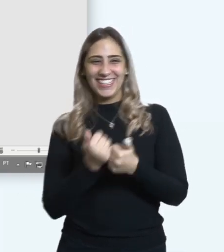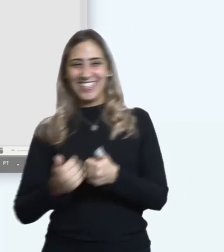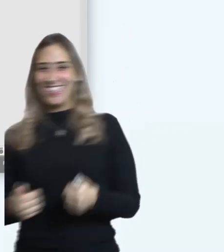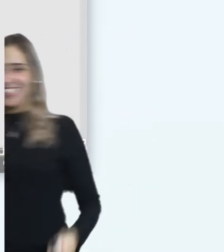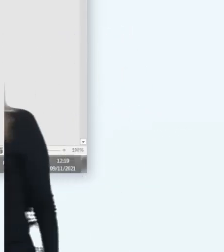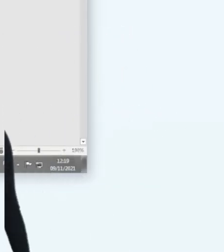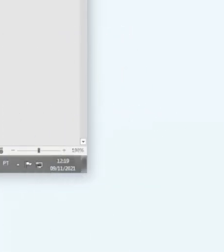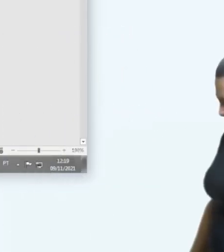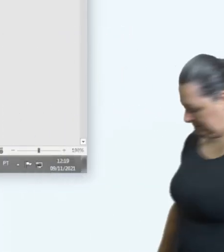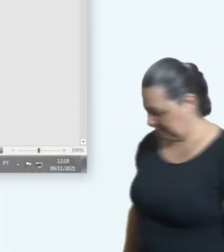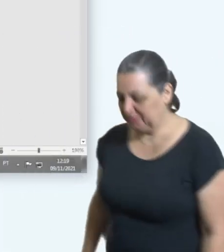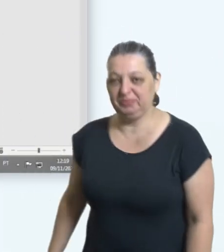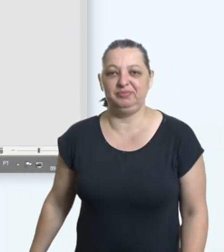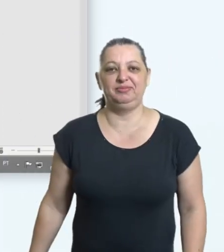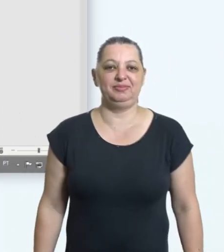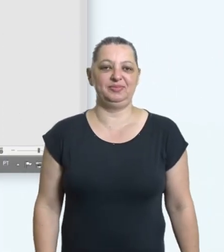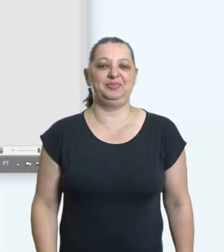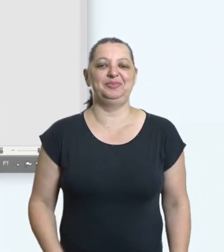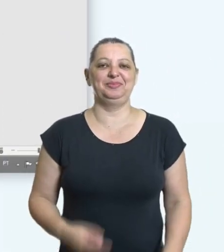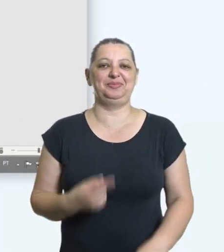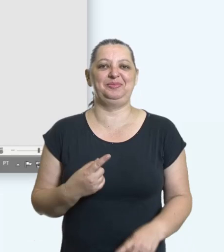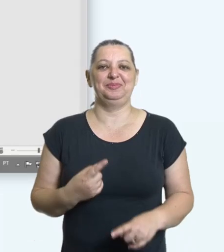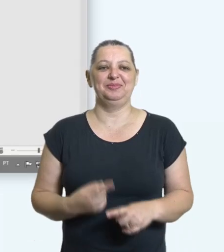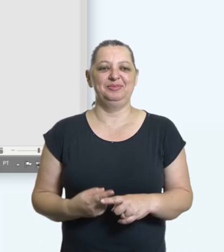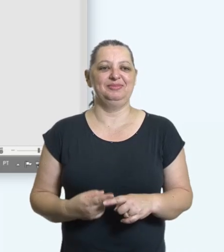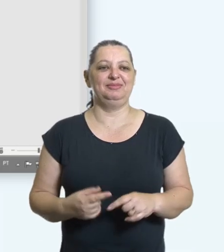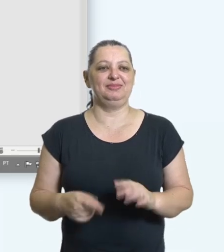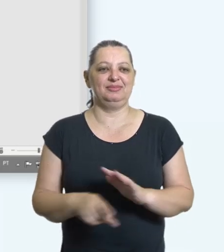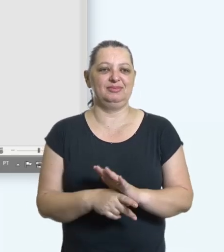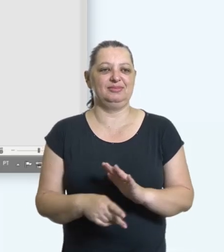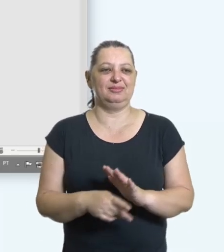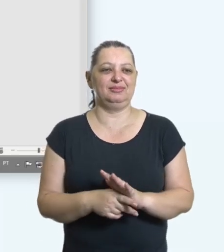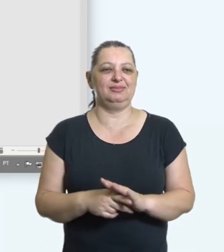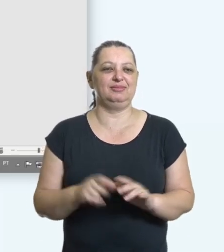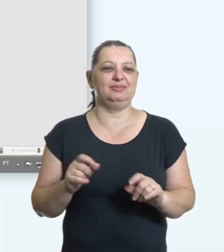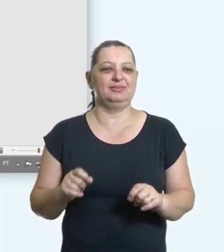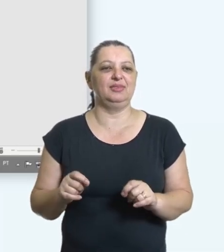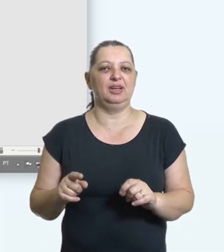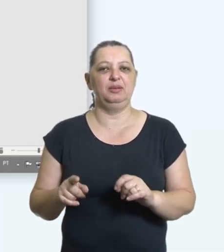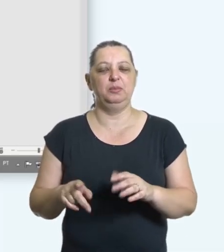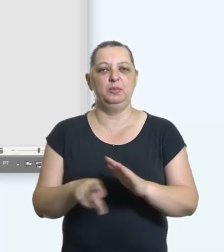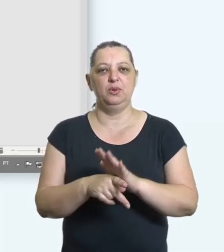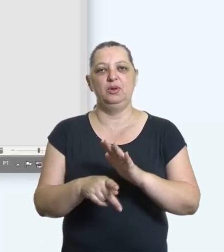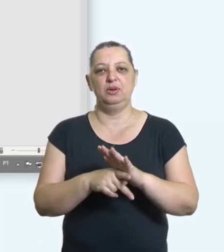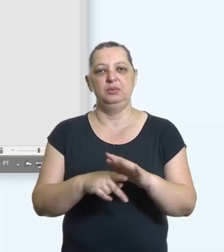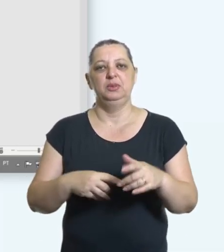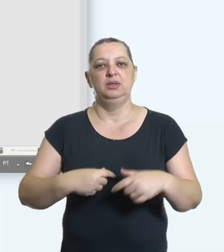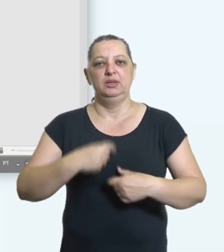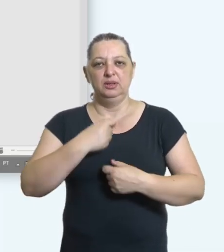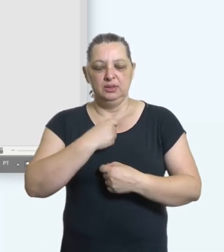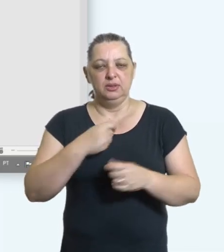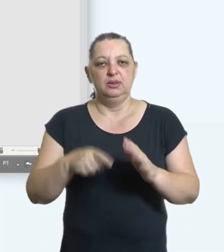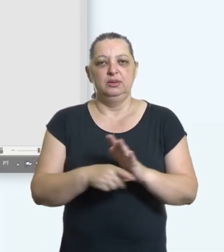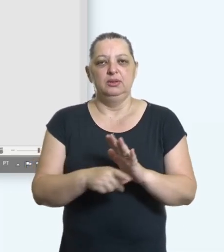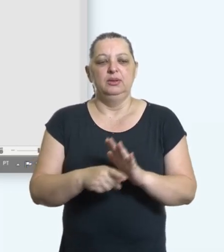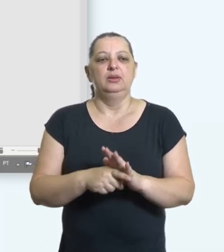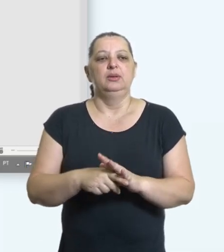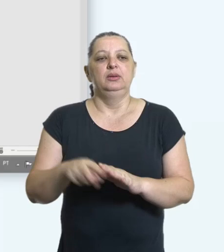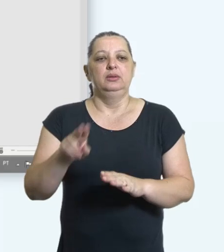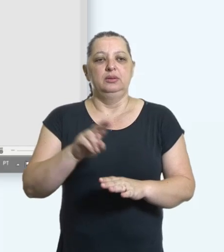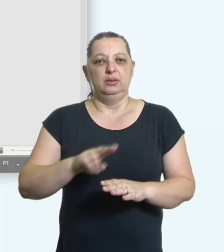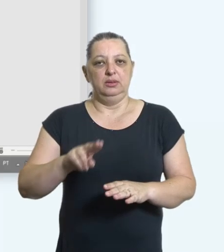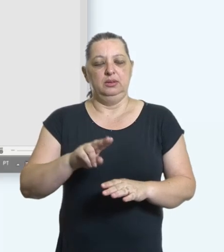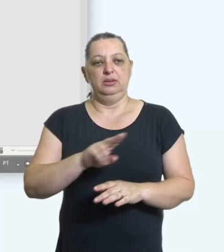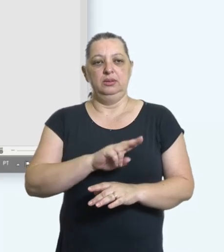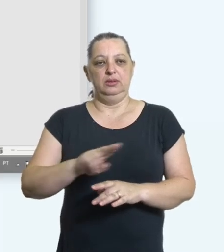Nessa edição e impressão desse material, o Haroldo era o secretário executivo. Então, a gente vai preservar o nome dele e a gente só